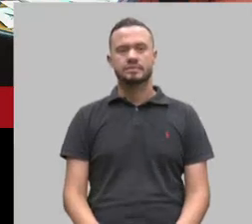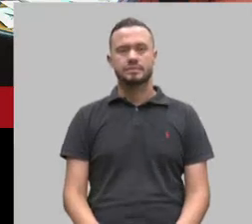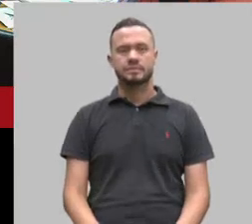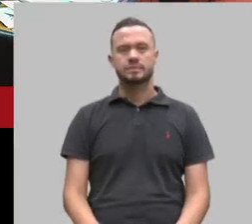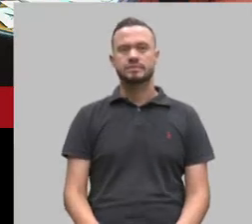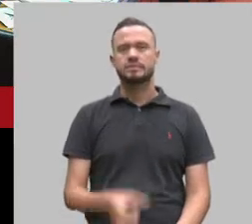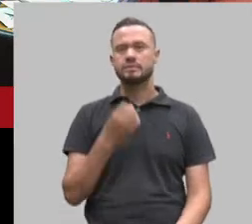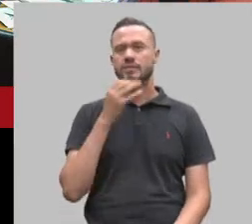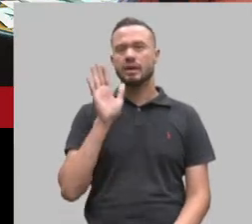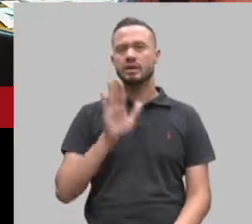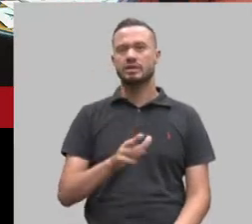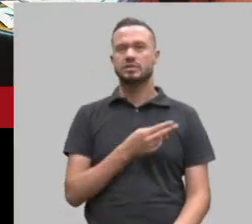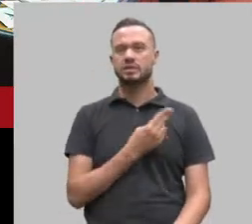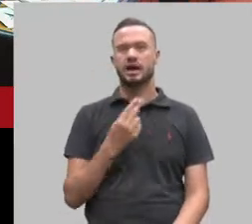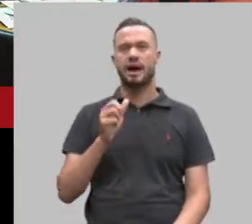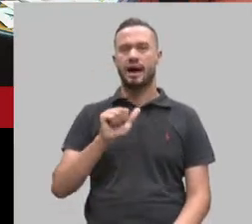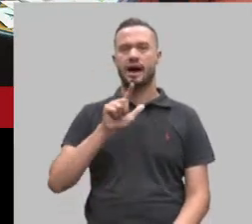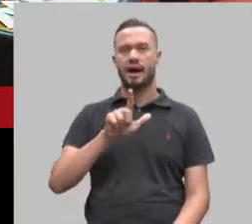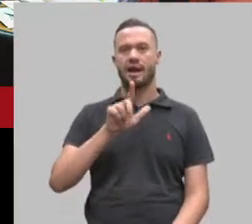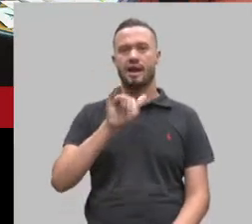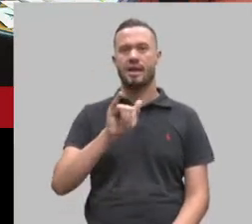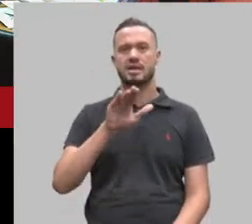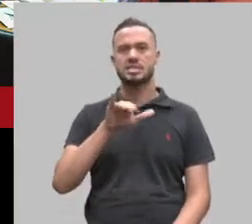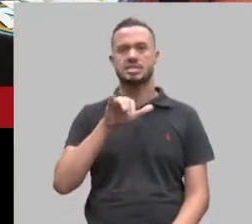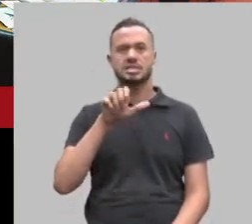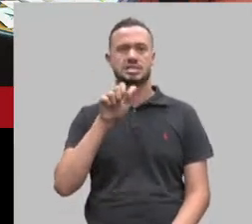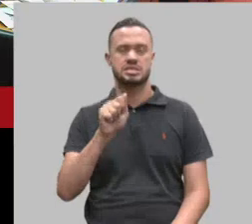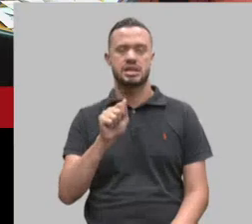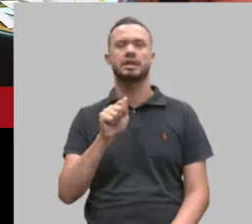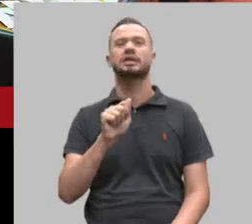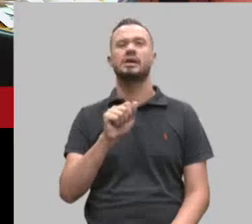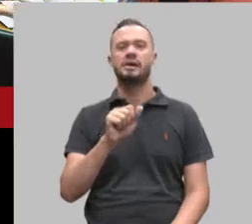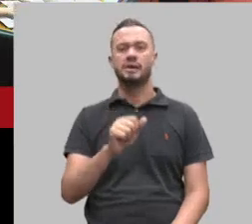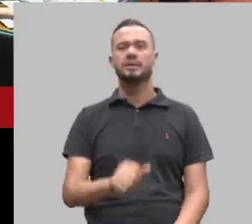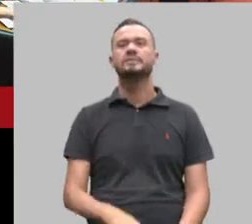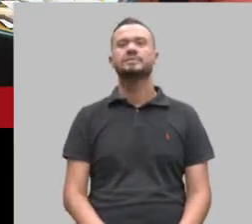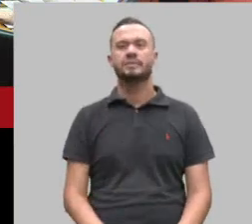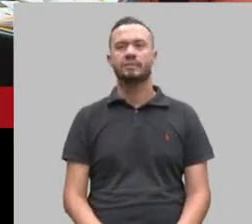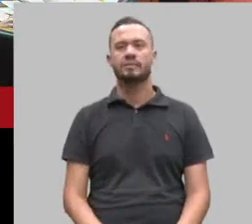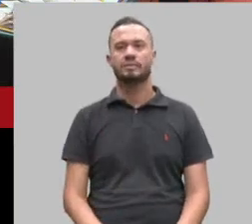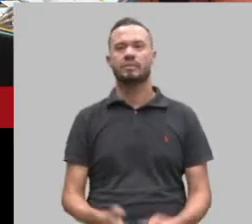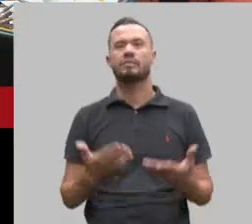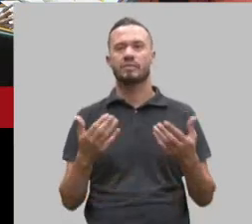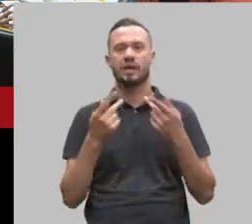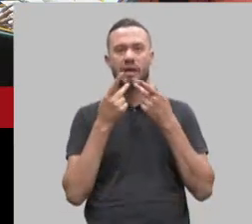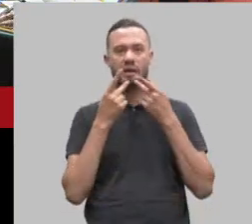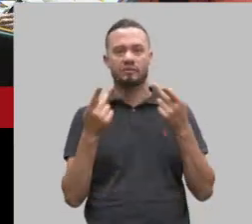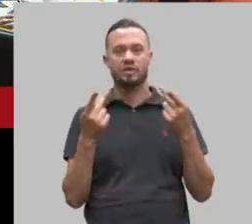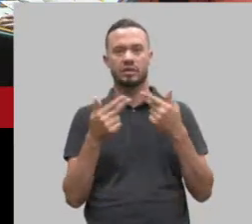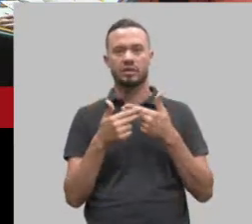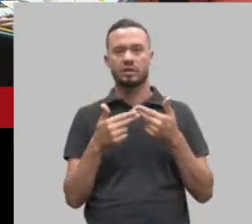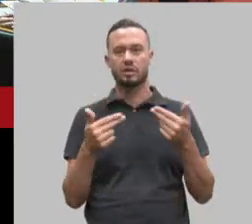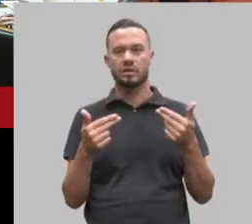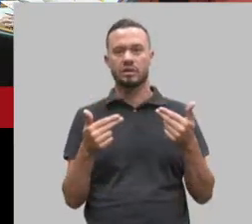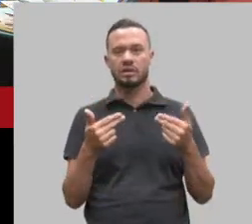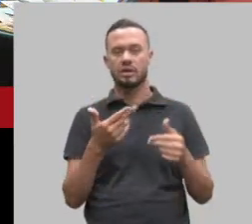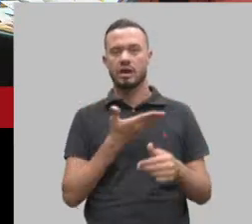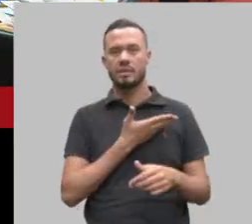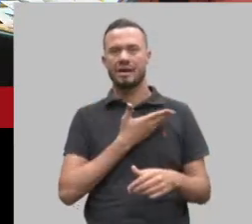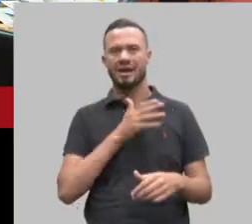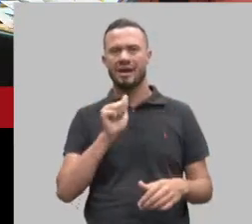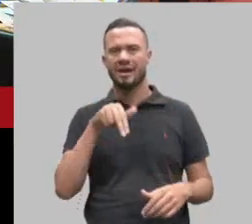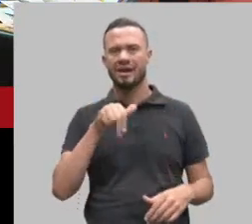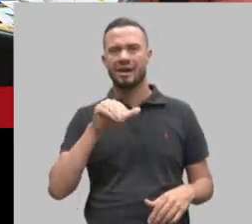nome é alí mais Silva sou do bolo Metropolitano represento a lagua santa e quero reforçar a sala da minha colega Ana Clara e quero lembrá-los